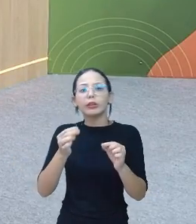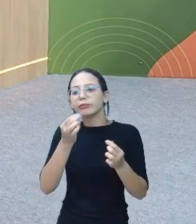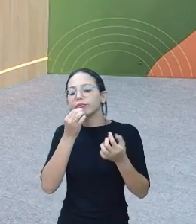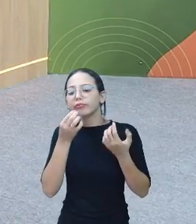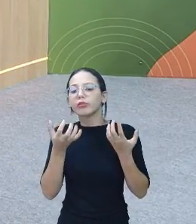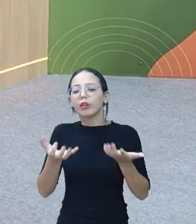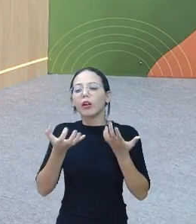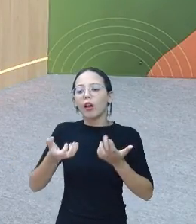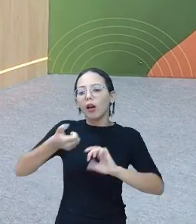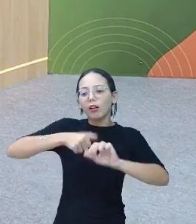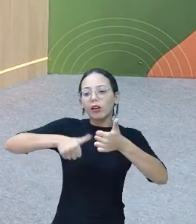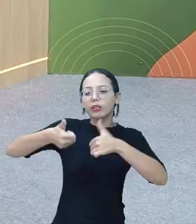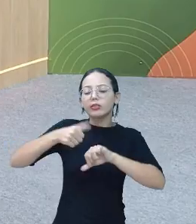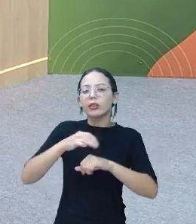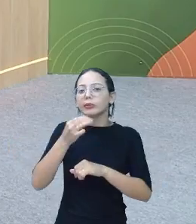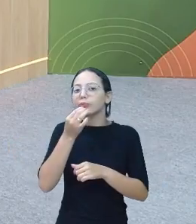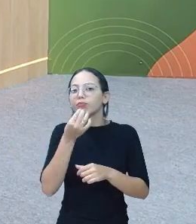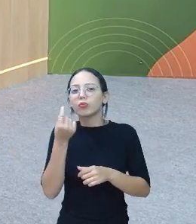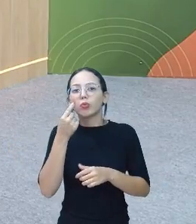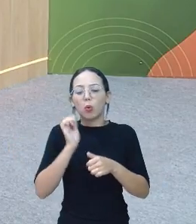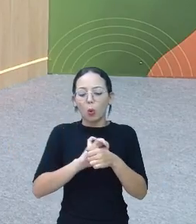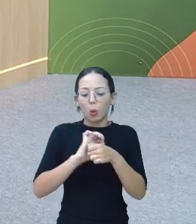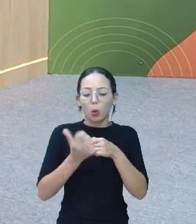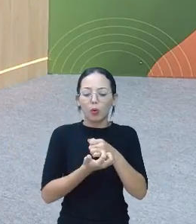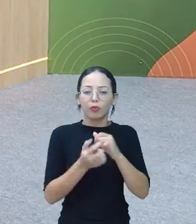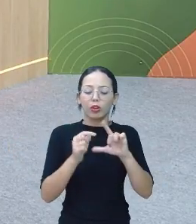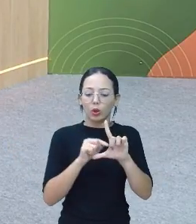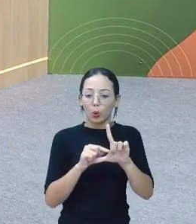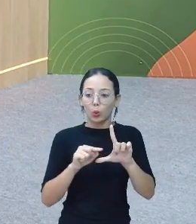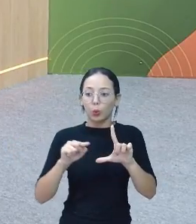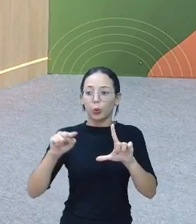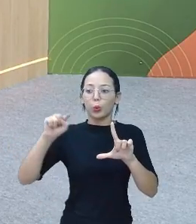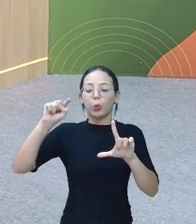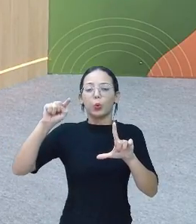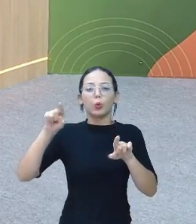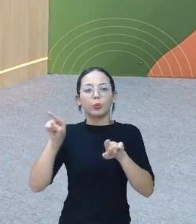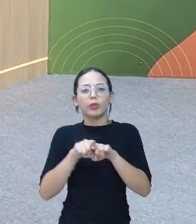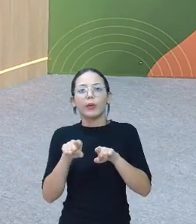iria analisar, por exemplo, os casos de coronavírus, os casos de